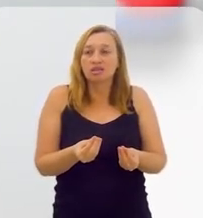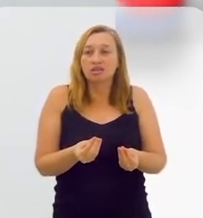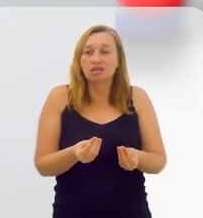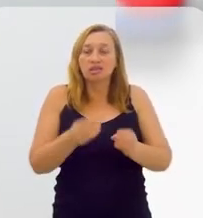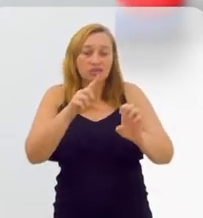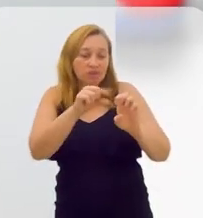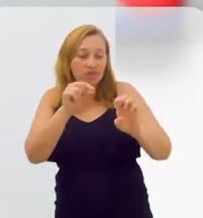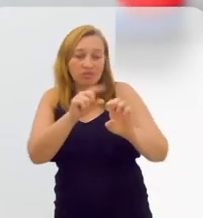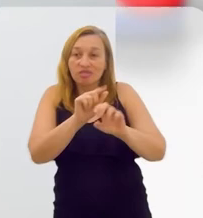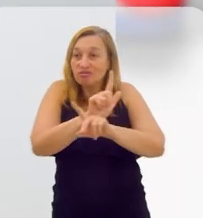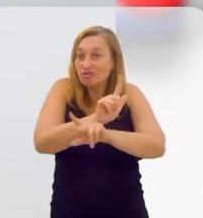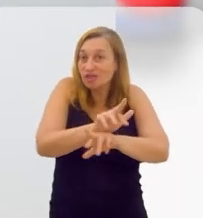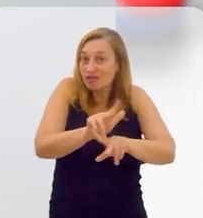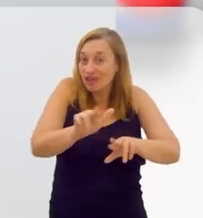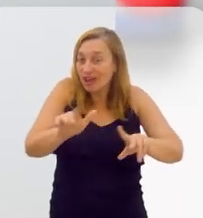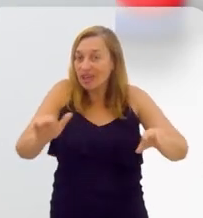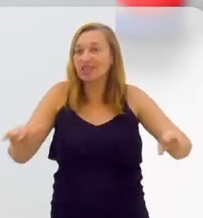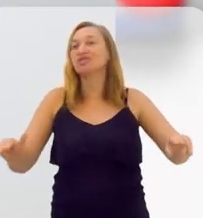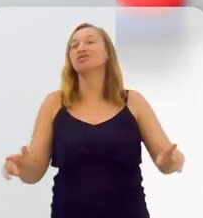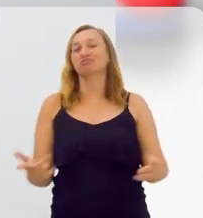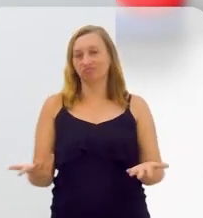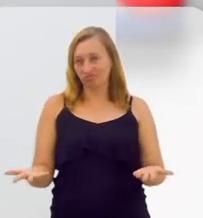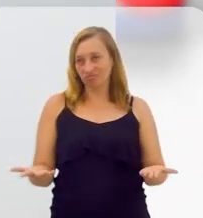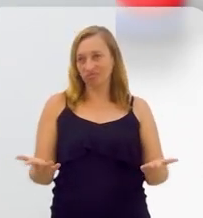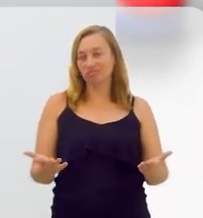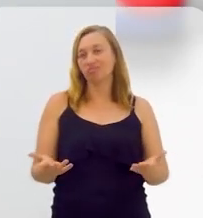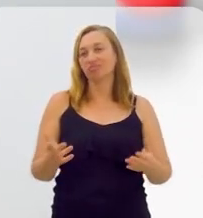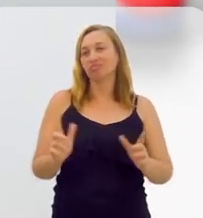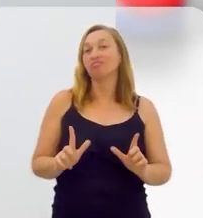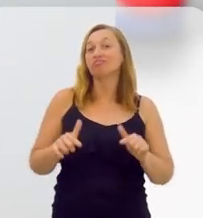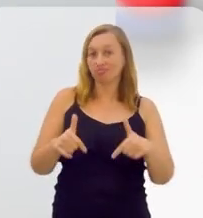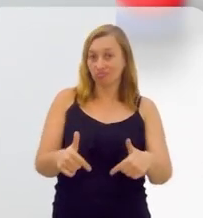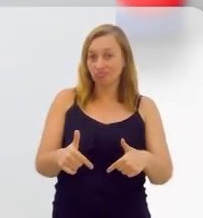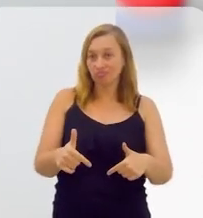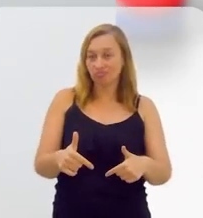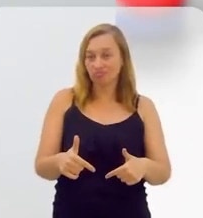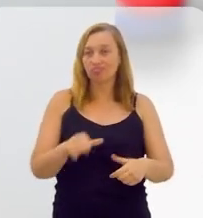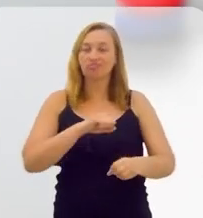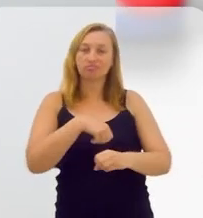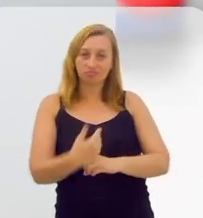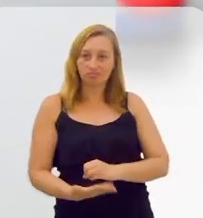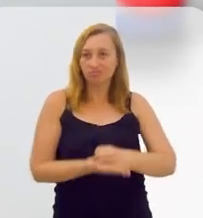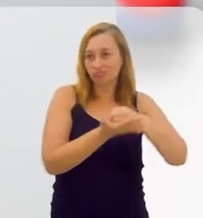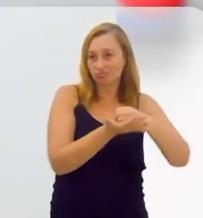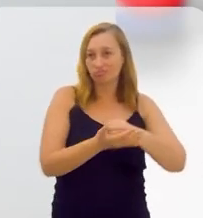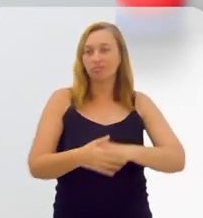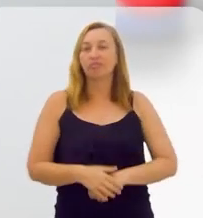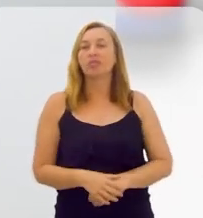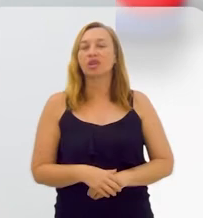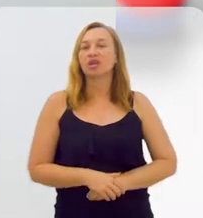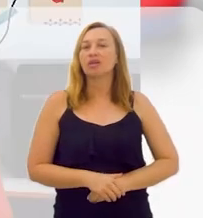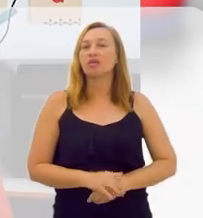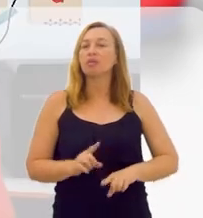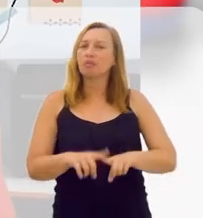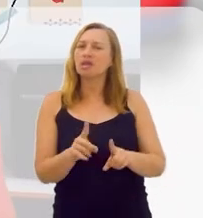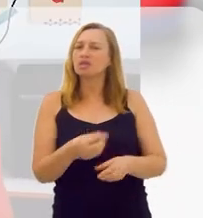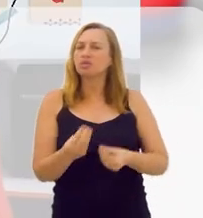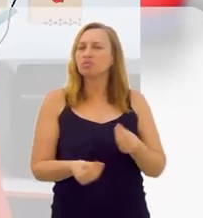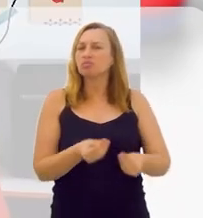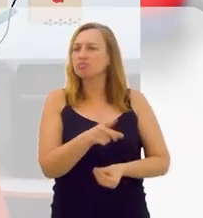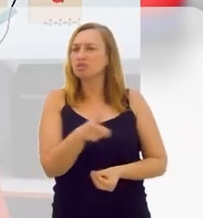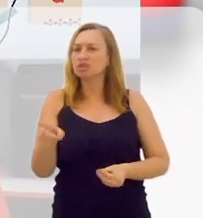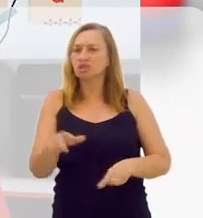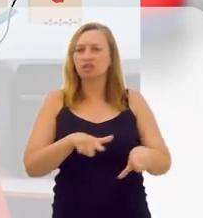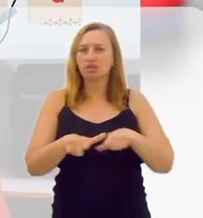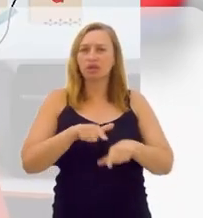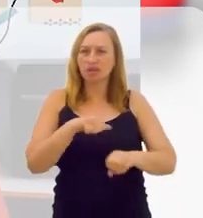com empreendimentos diversos, né, nas suas formas de fazer a sustentabilidade. Mas de que forma que vocês